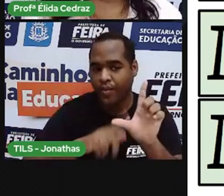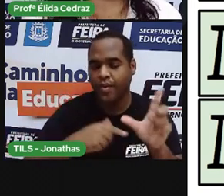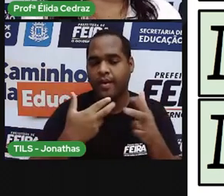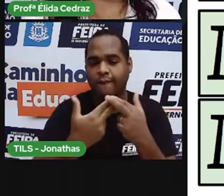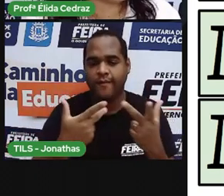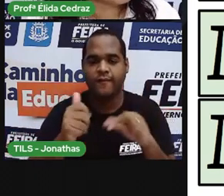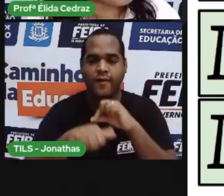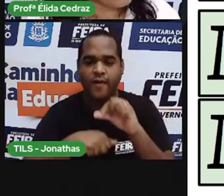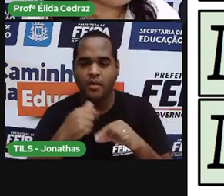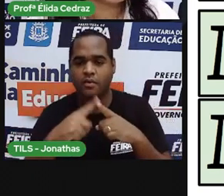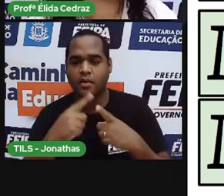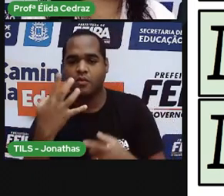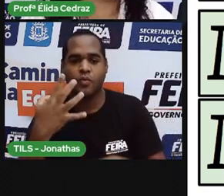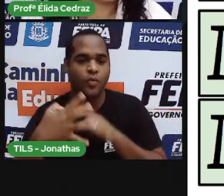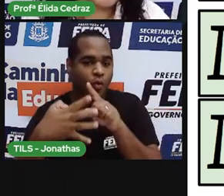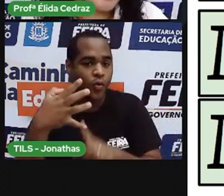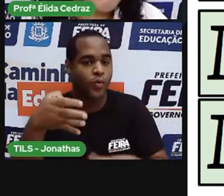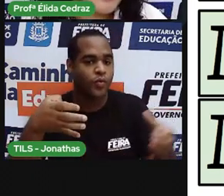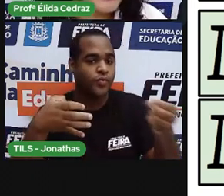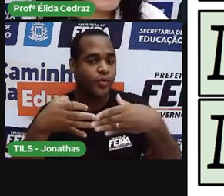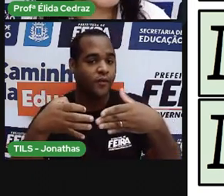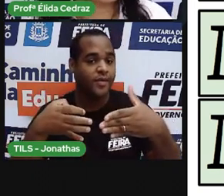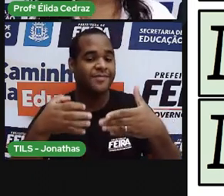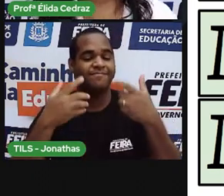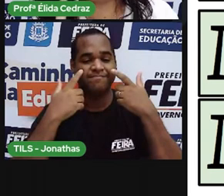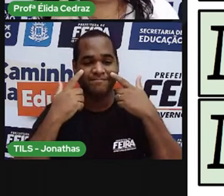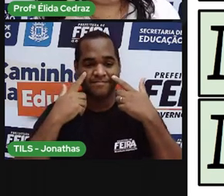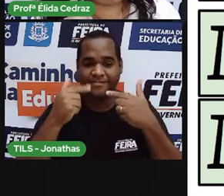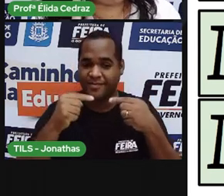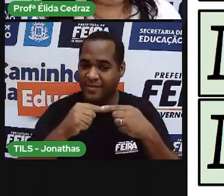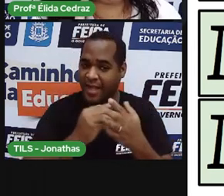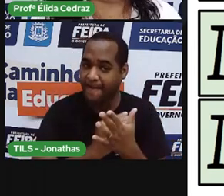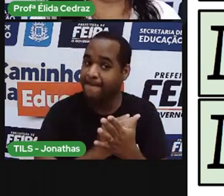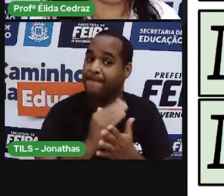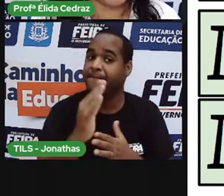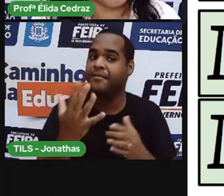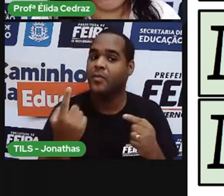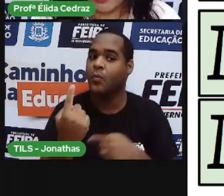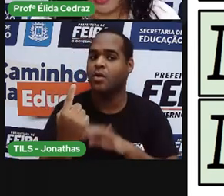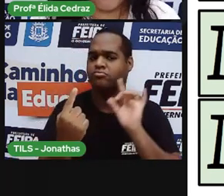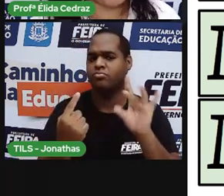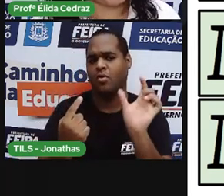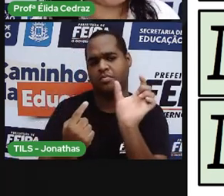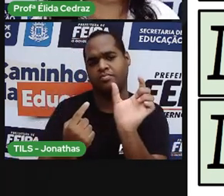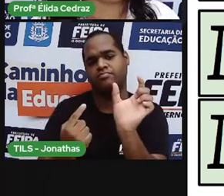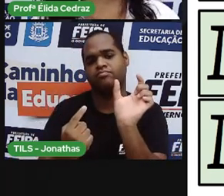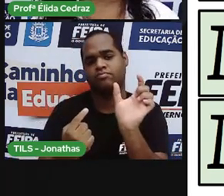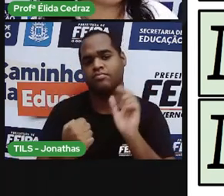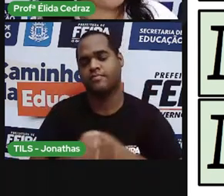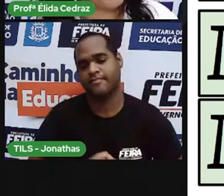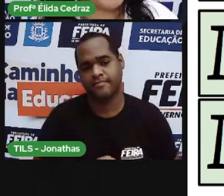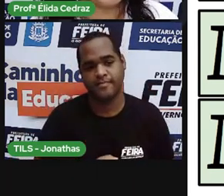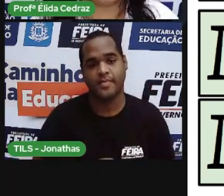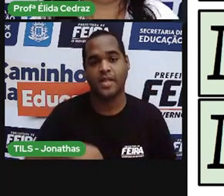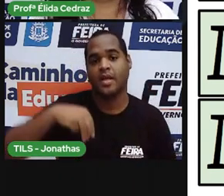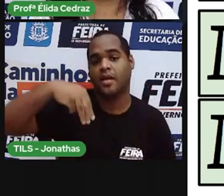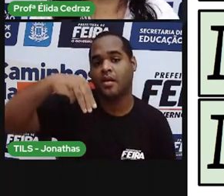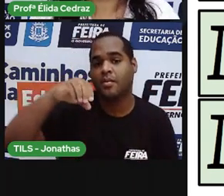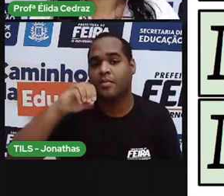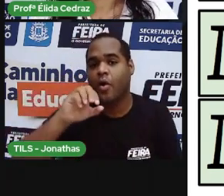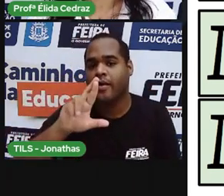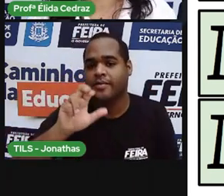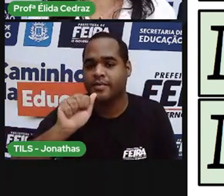quatro palavras novas a partir de uma única palavra, a palavra mora.